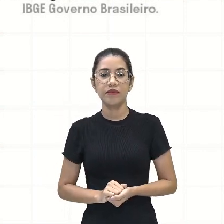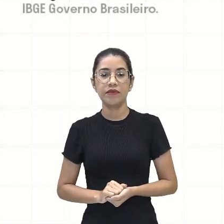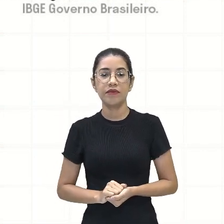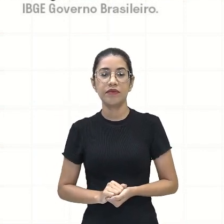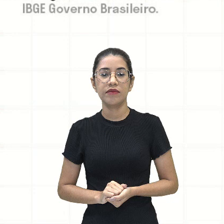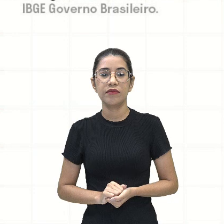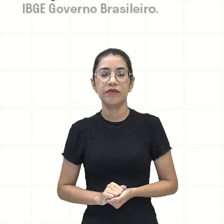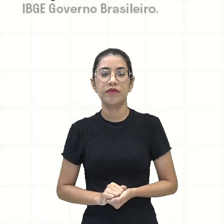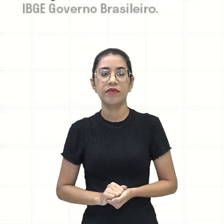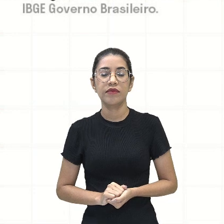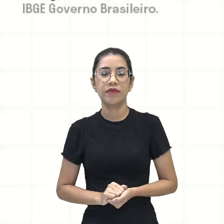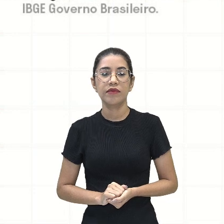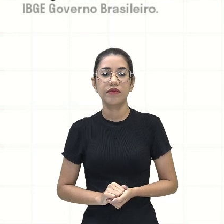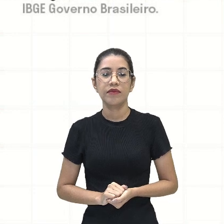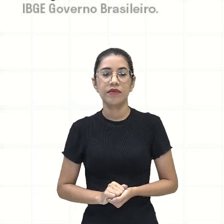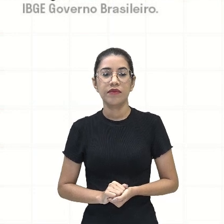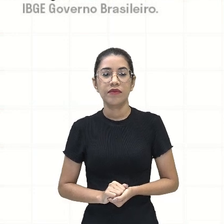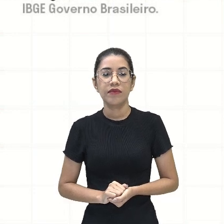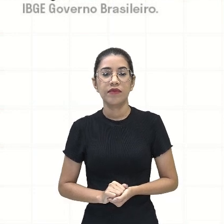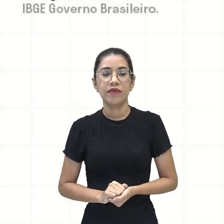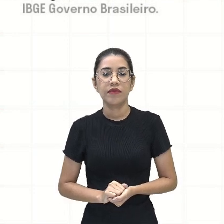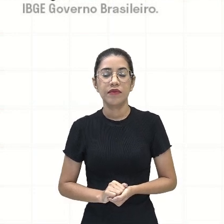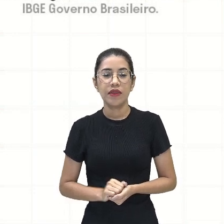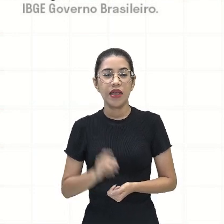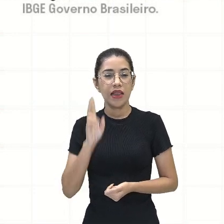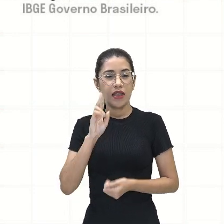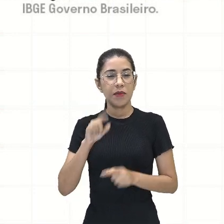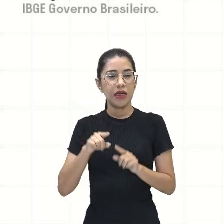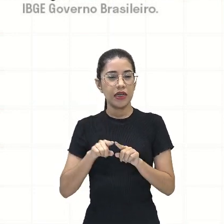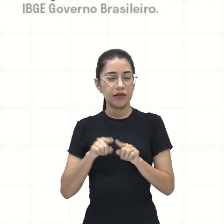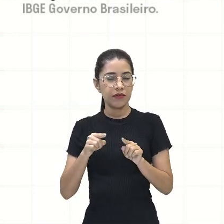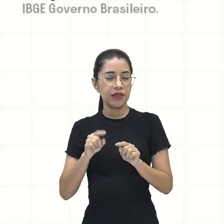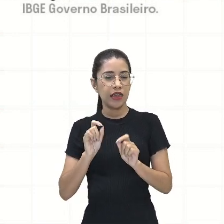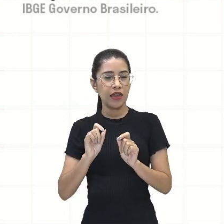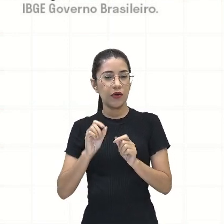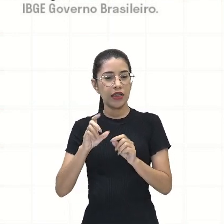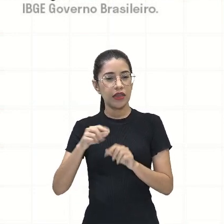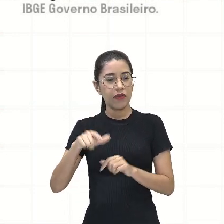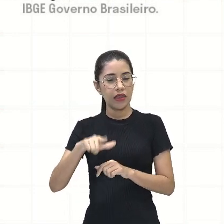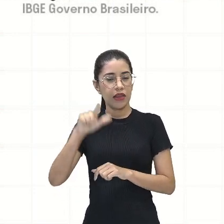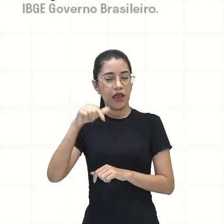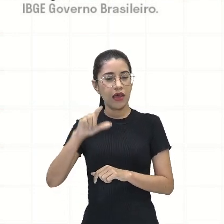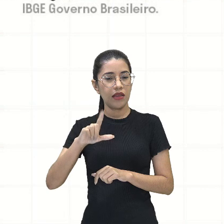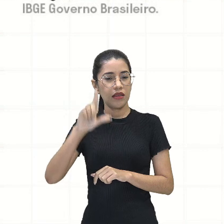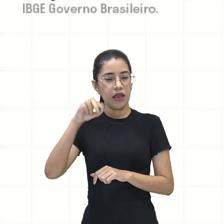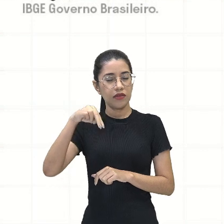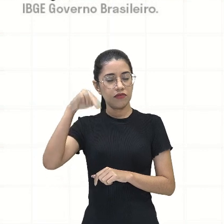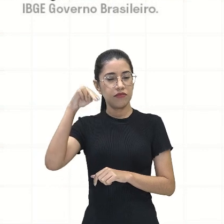nordeste oriental e o ocidental? A gente tem apenas nordeste. Então aqui o norte,